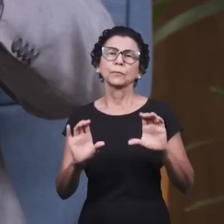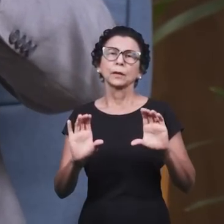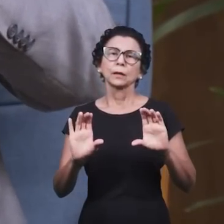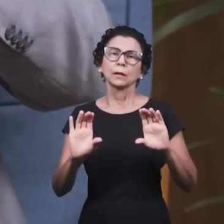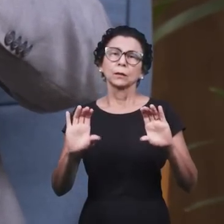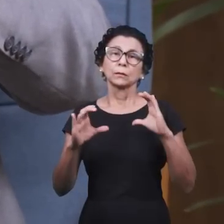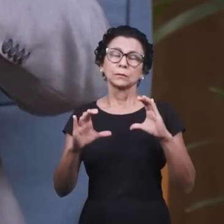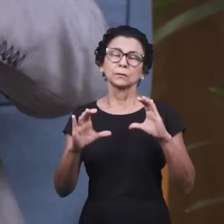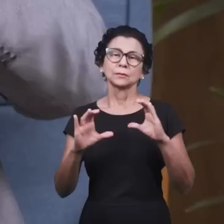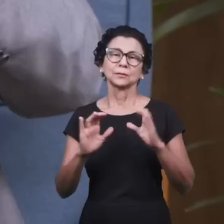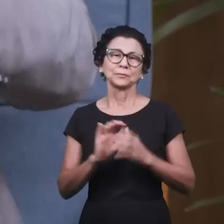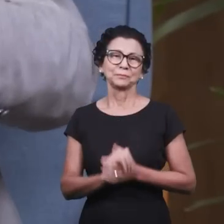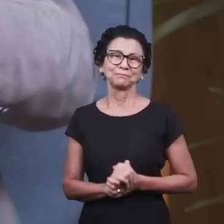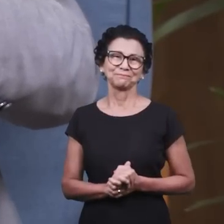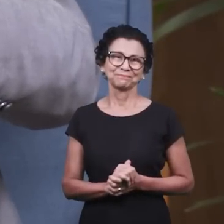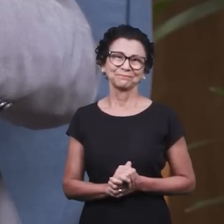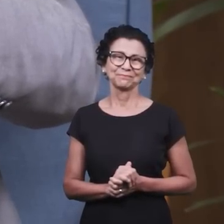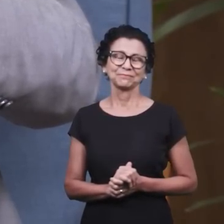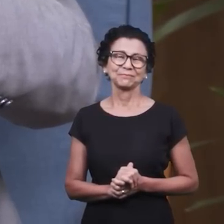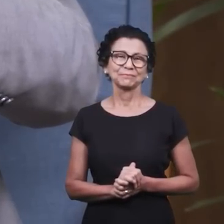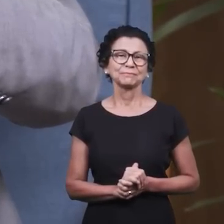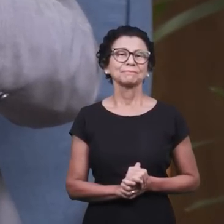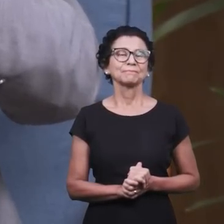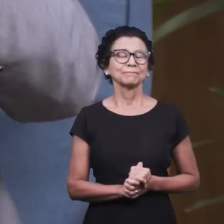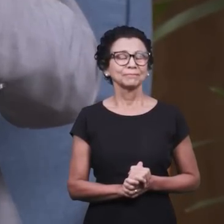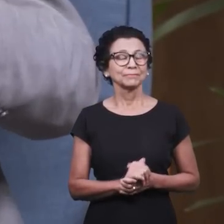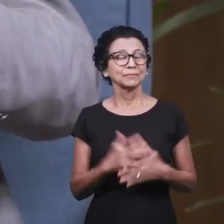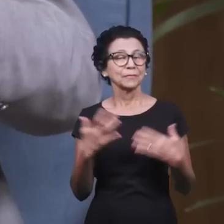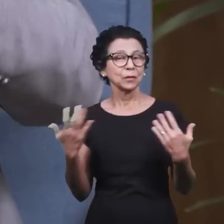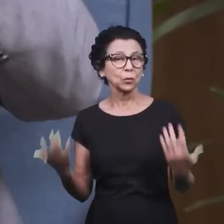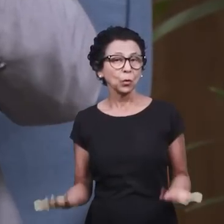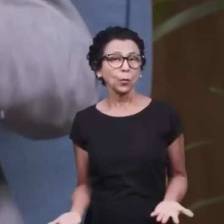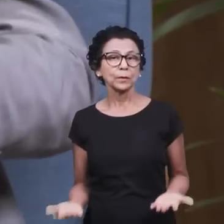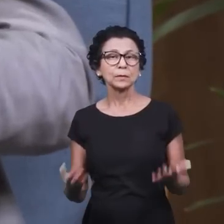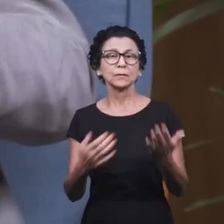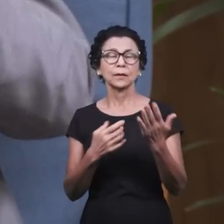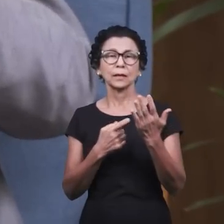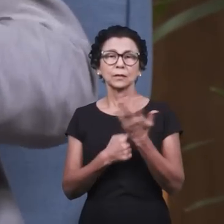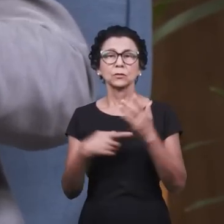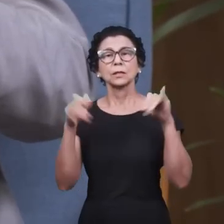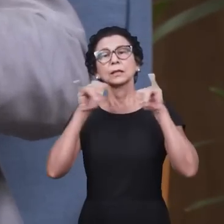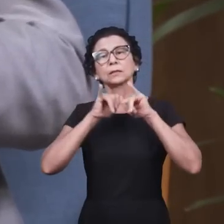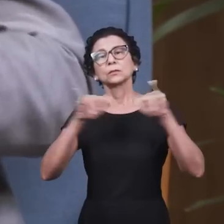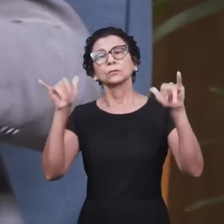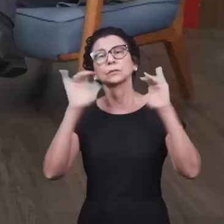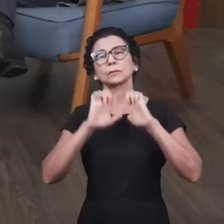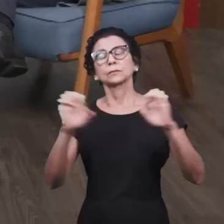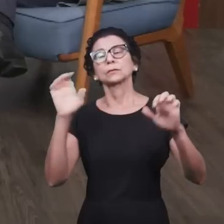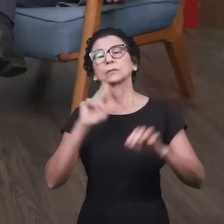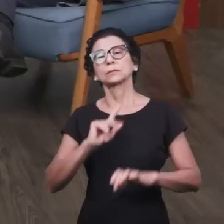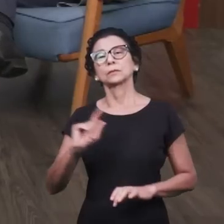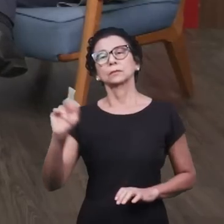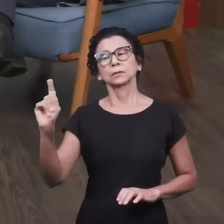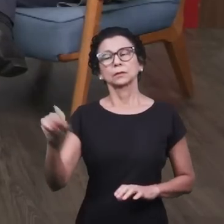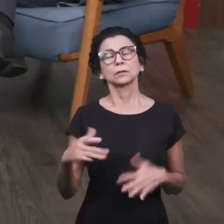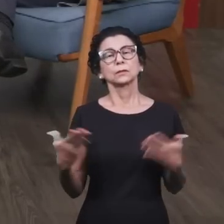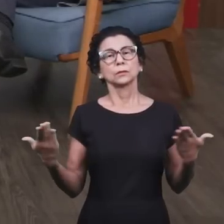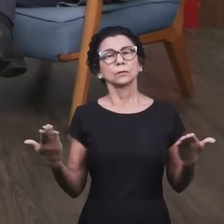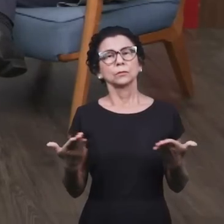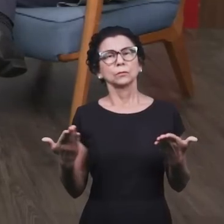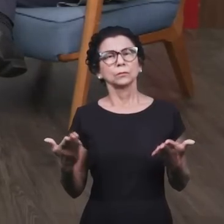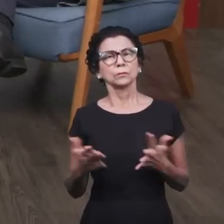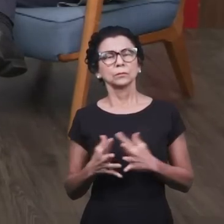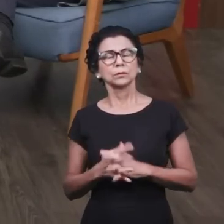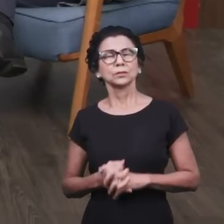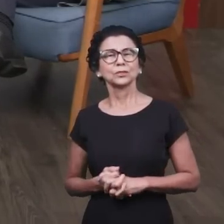comentário. Você vai dar relevância a esse conteúdo e vai ajudar a anunciar o Evangelho Eterno. Estamos aqui hoje,